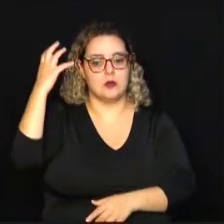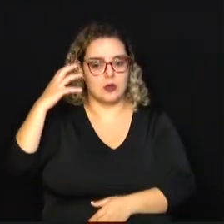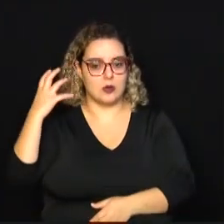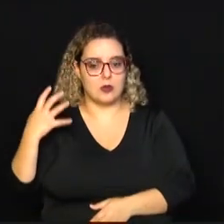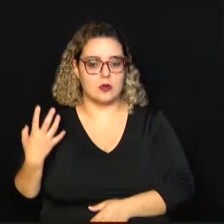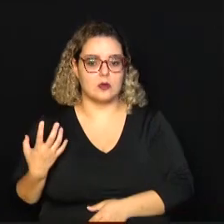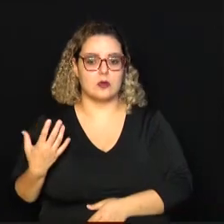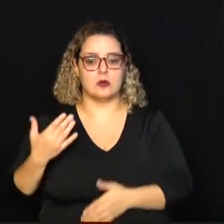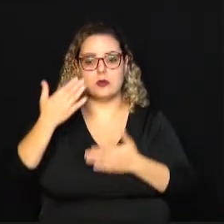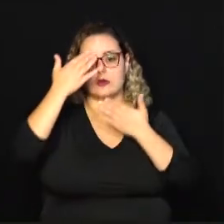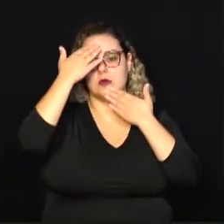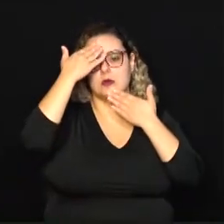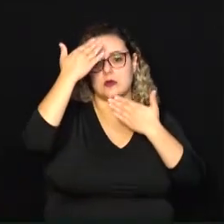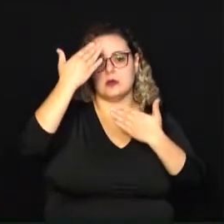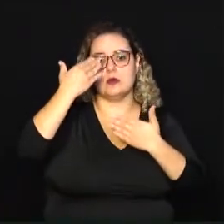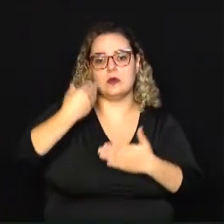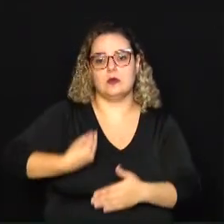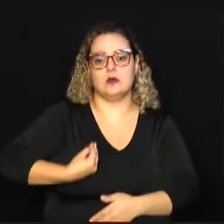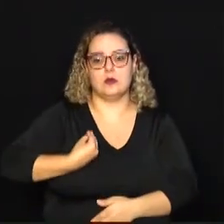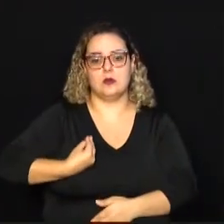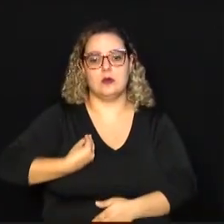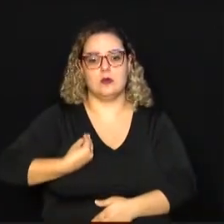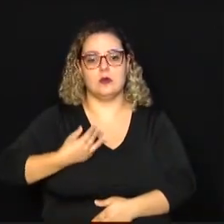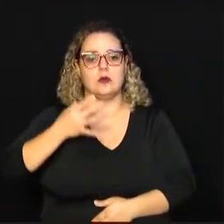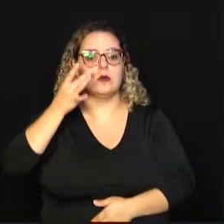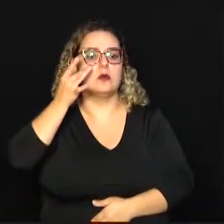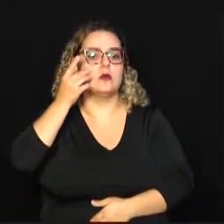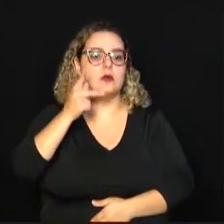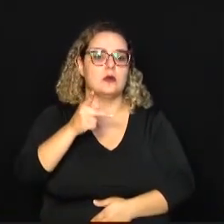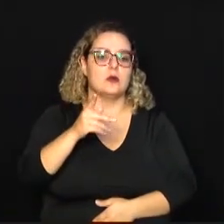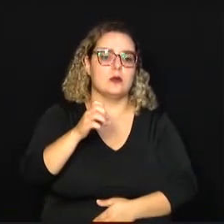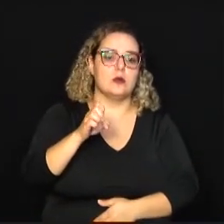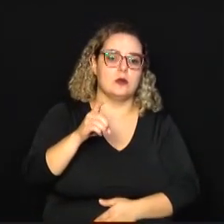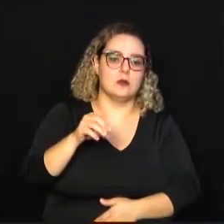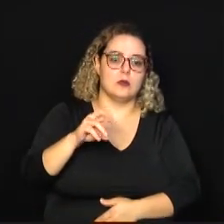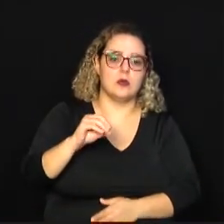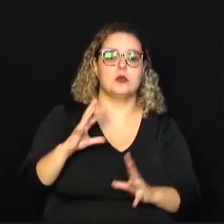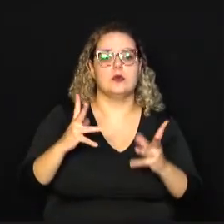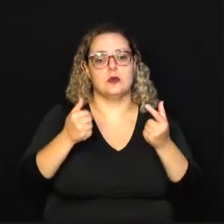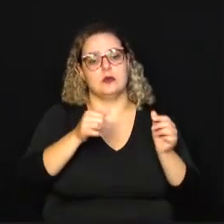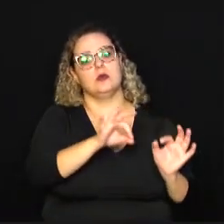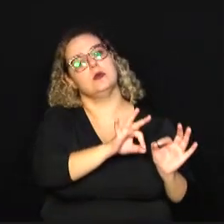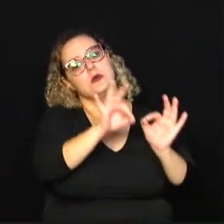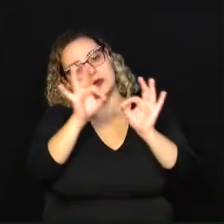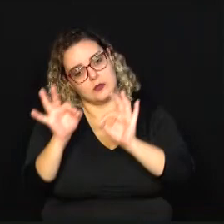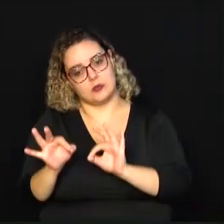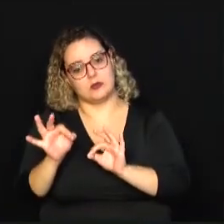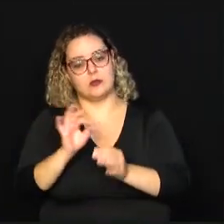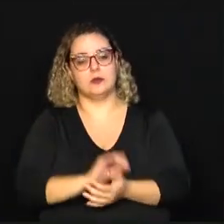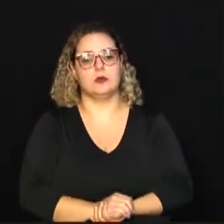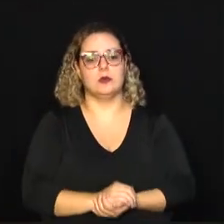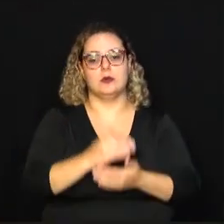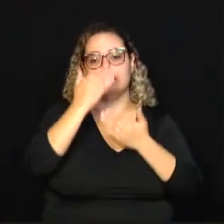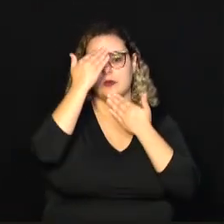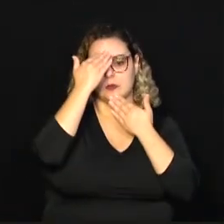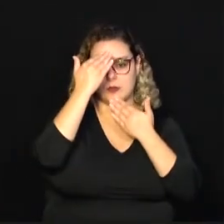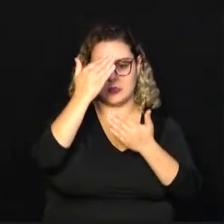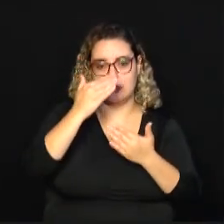e agradeço aí a presença do Pedro e de todas e todos que nos acompanharam aí.